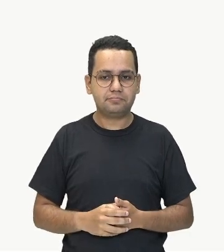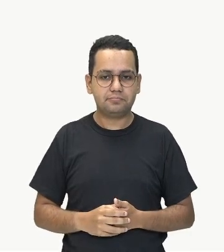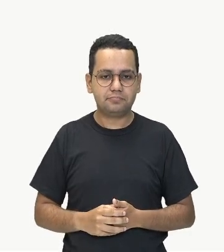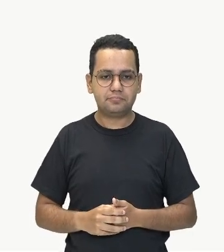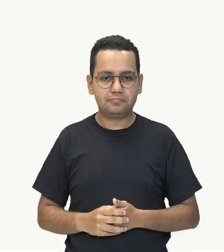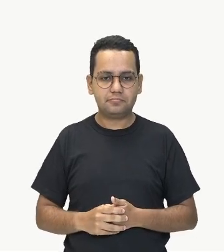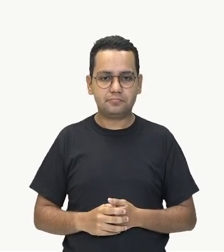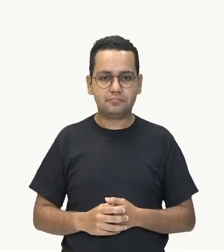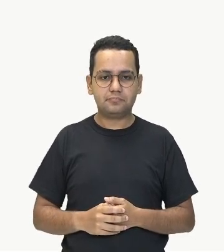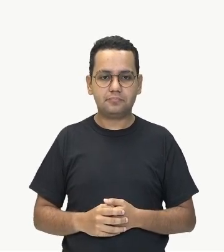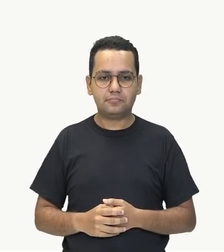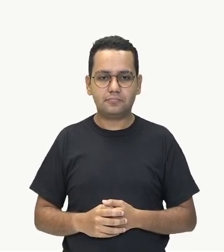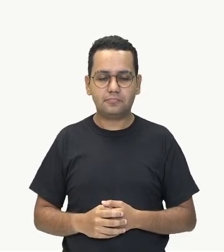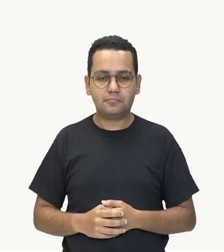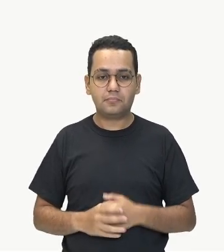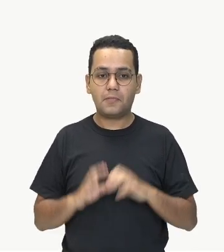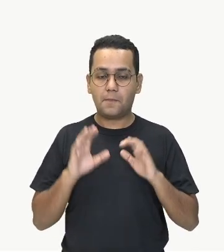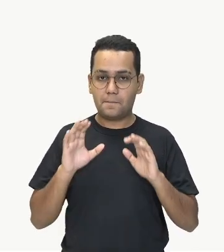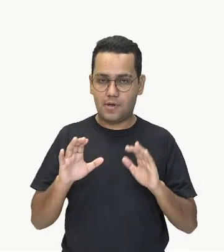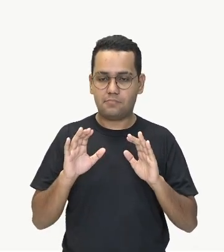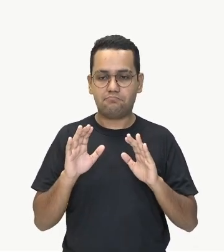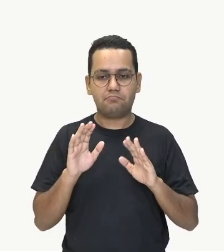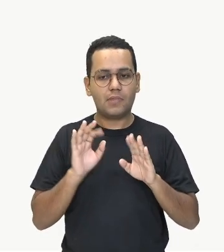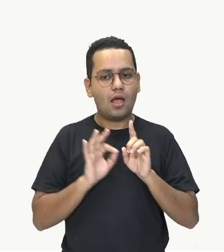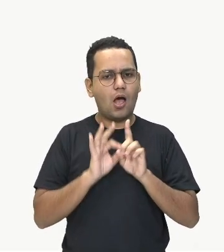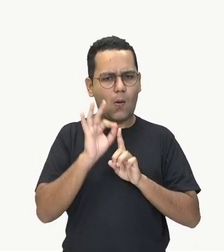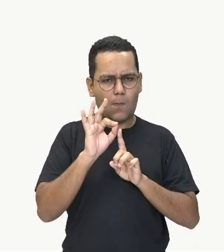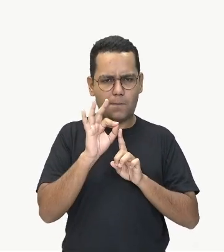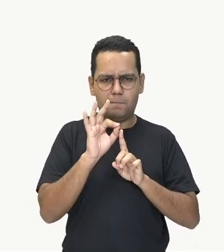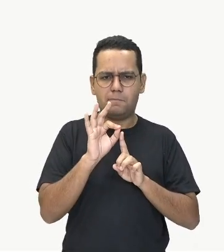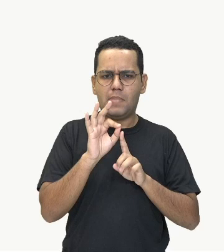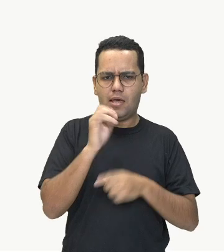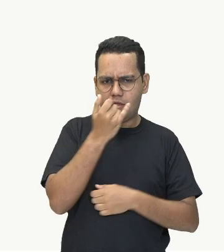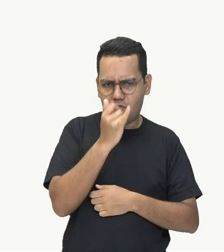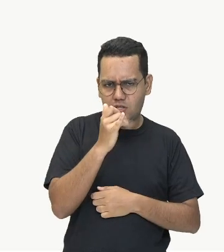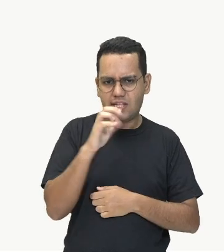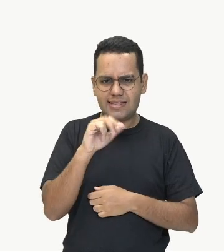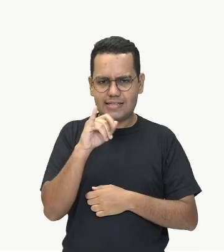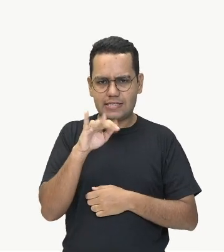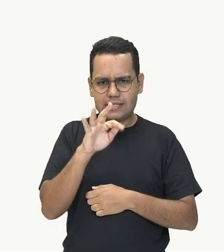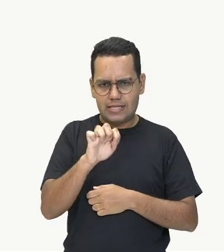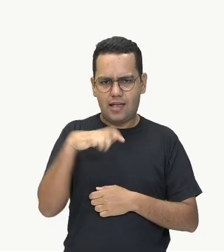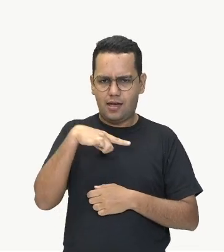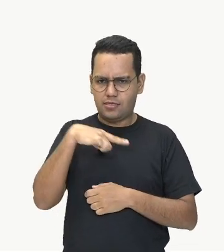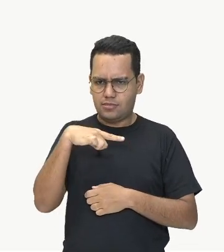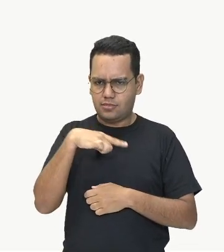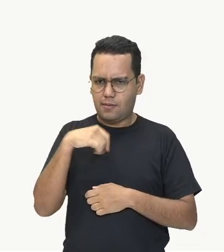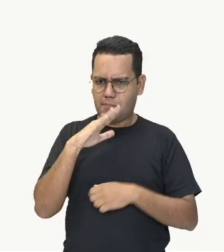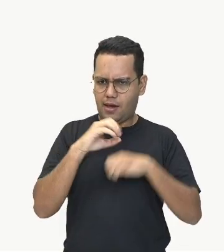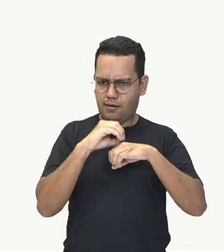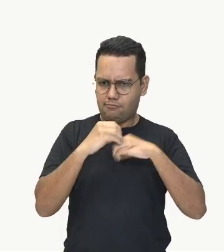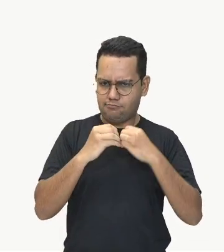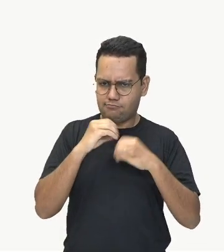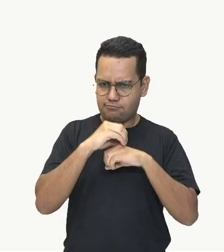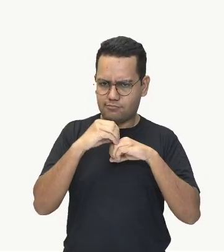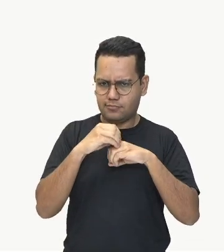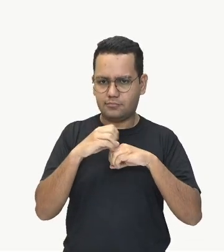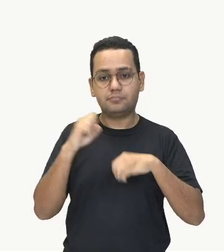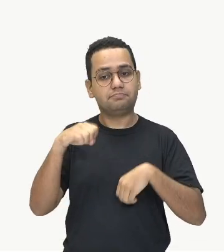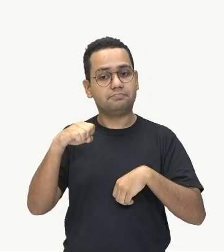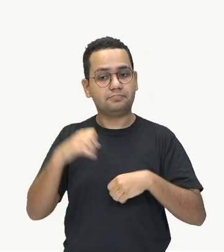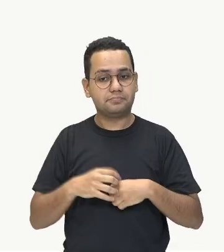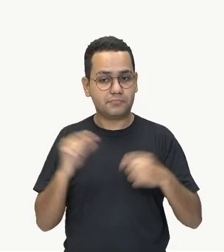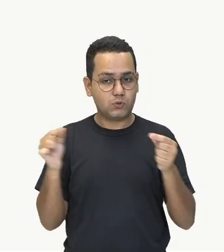a energia cinética média das moléculas aumenta sim quando eu aumento a temperatura a energia de